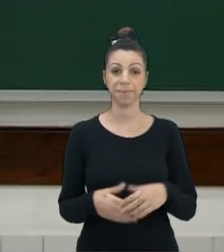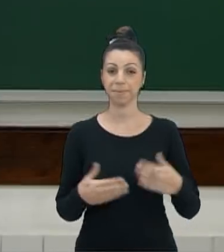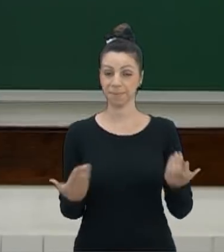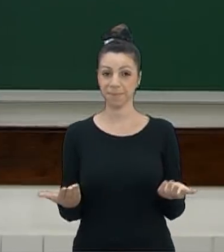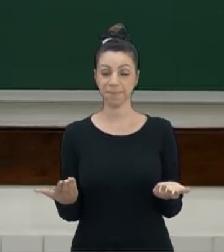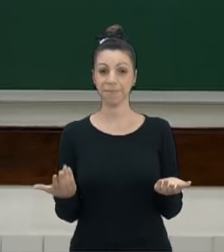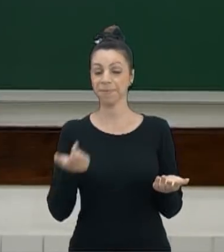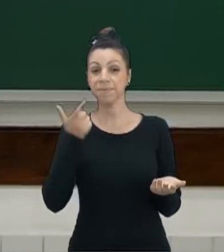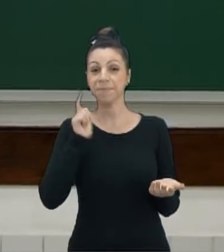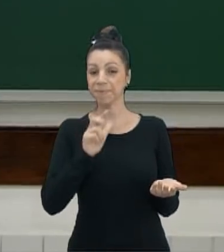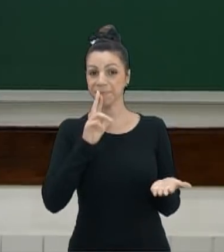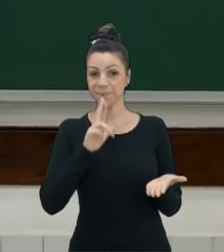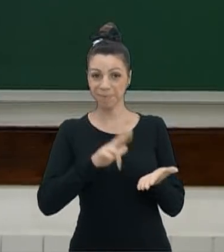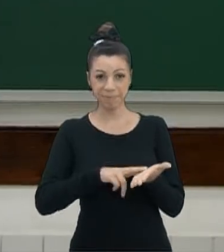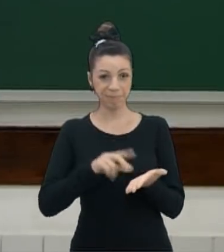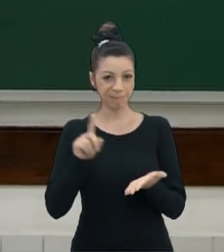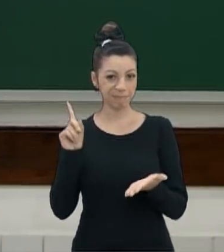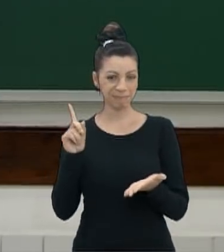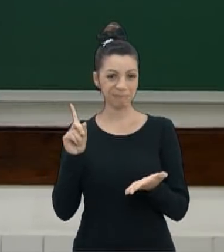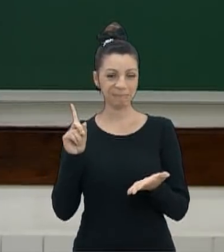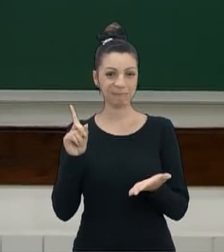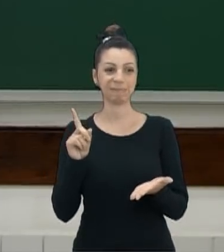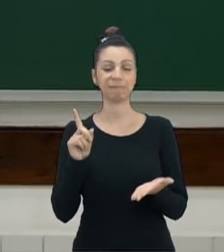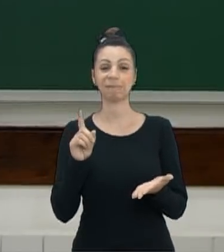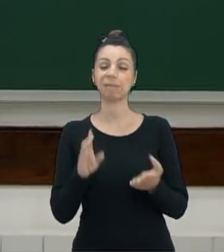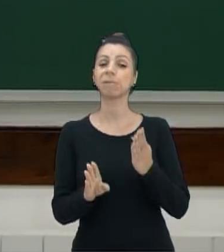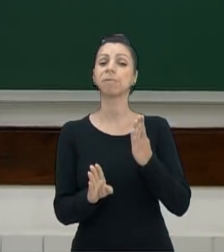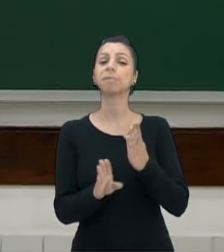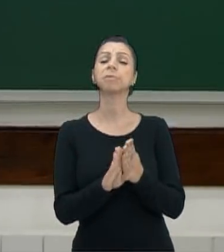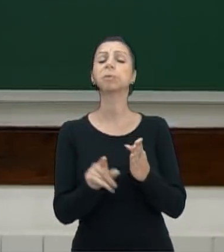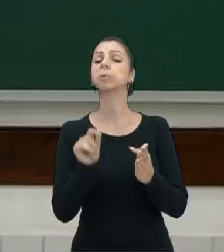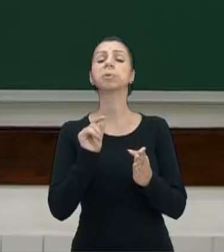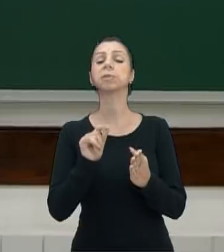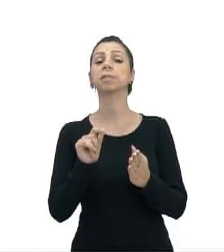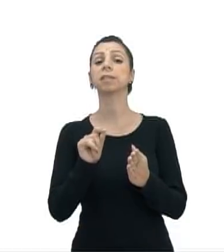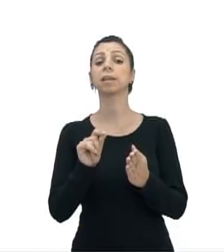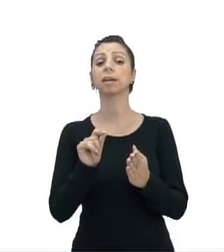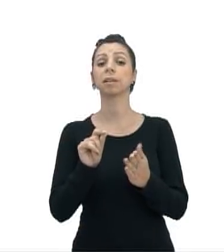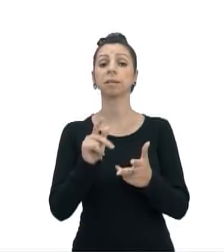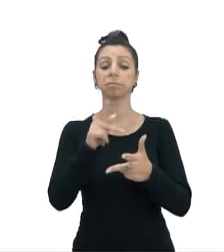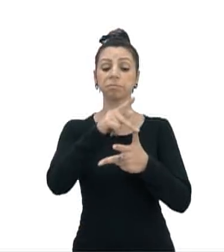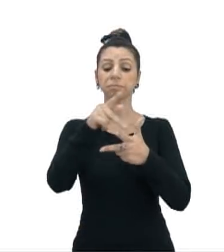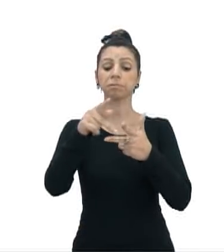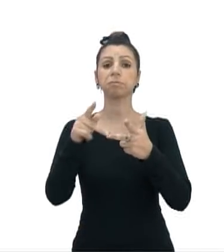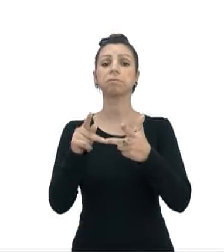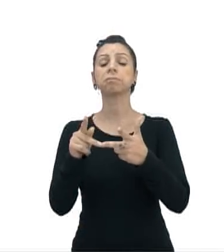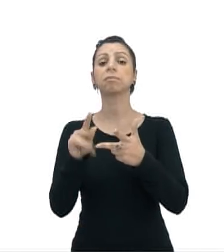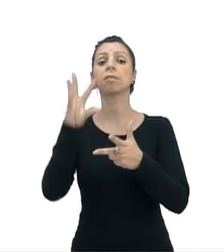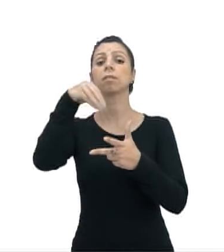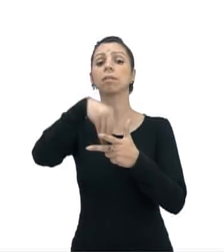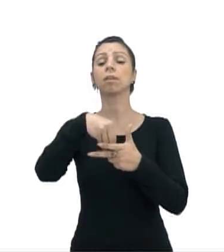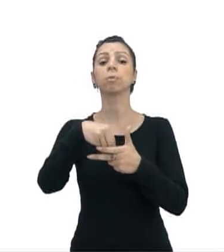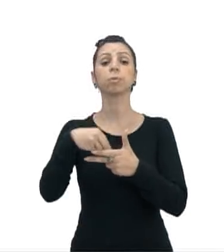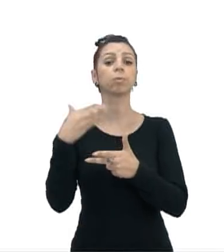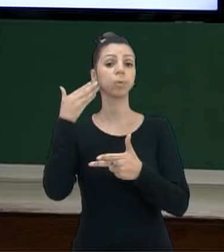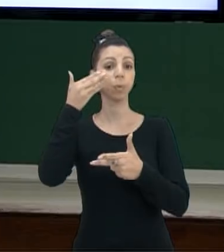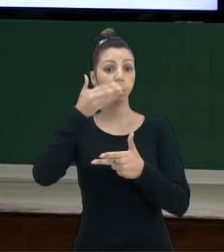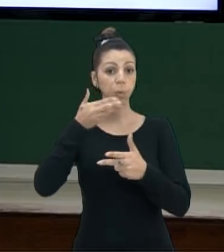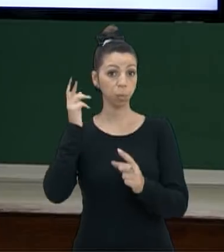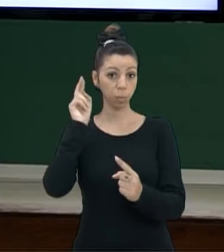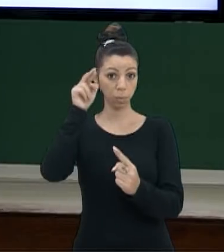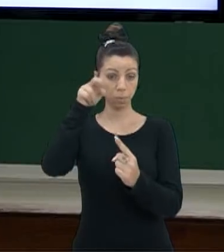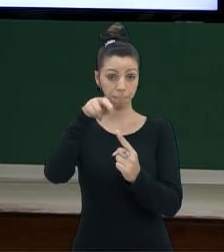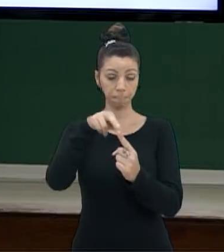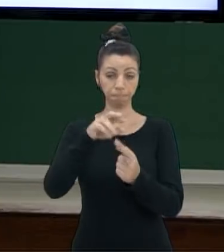E aí, pessoal, conseguiram aqui, então, descobrir a que pessoa do discurso faz referência? É um exercício bem